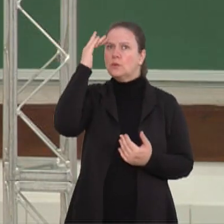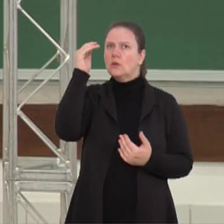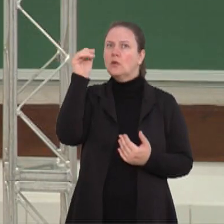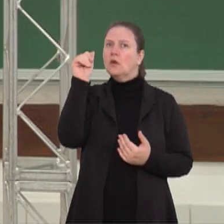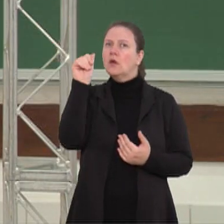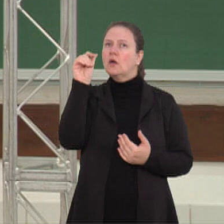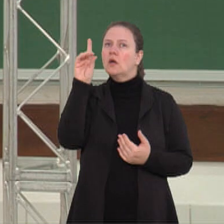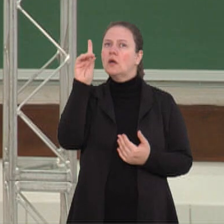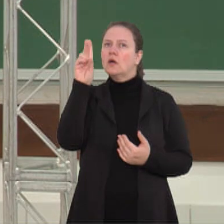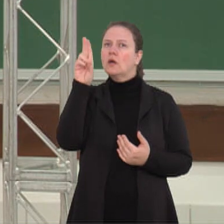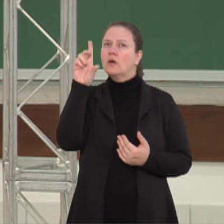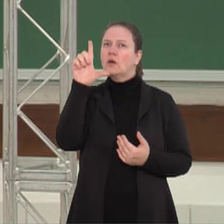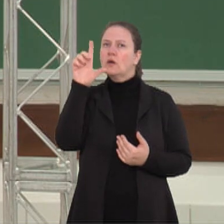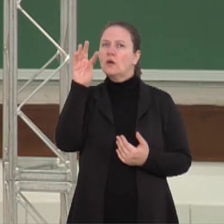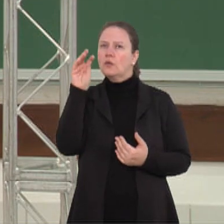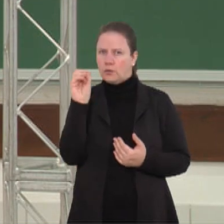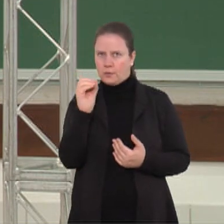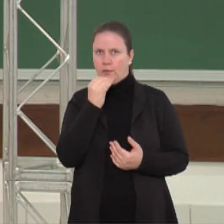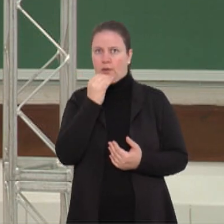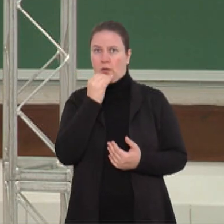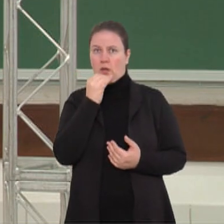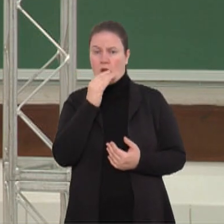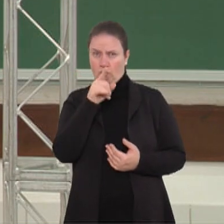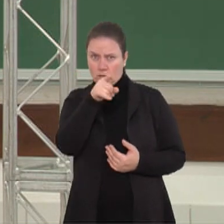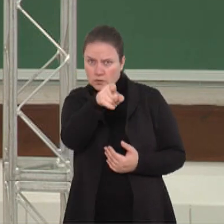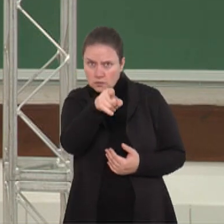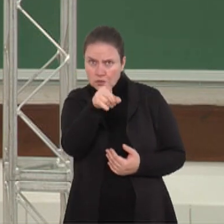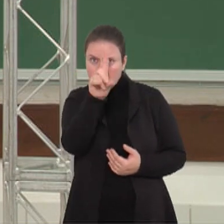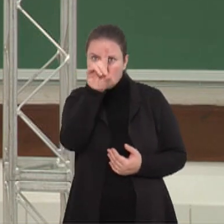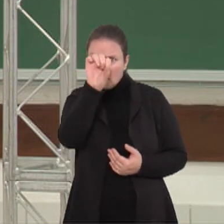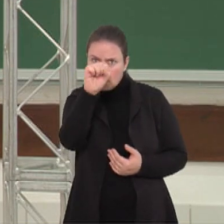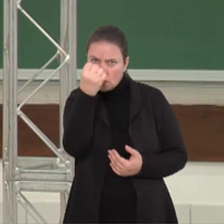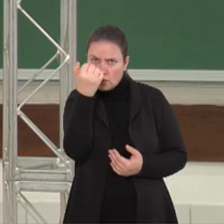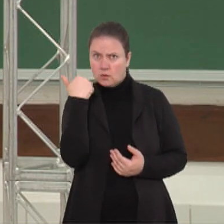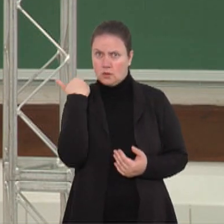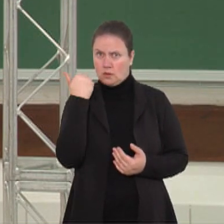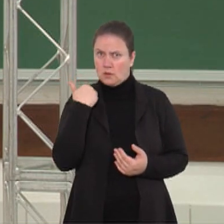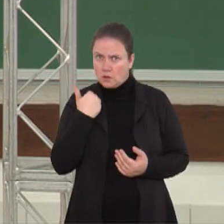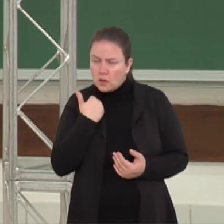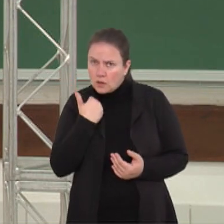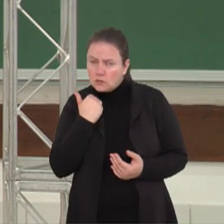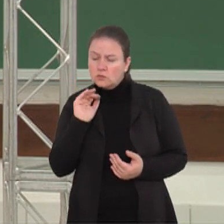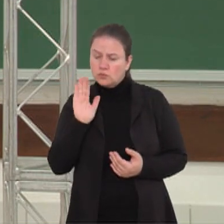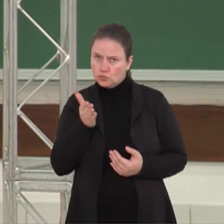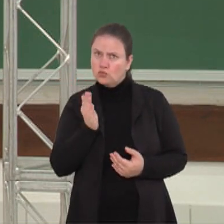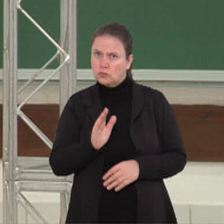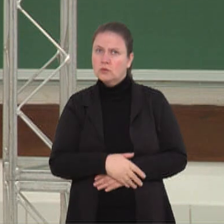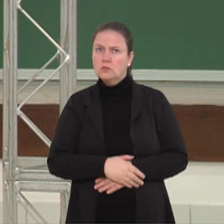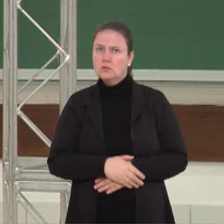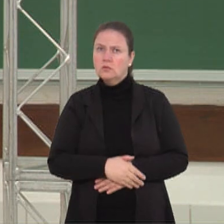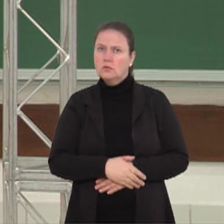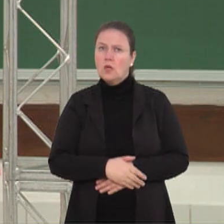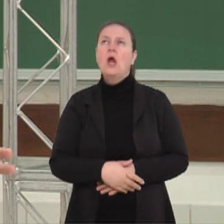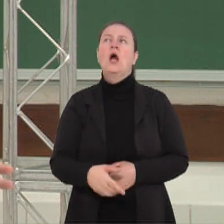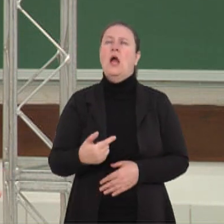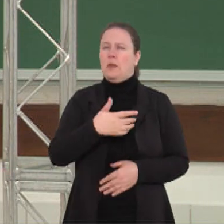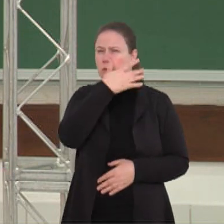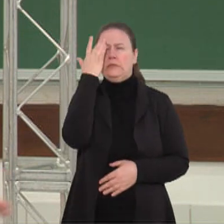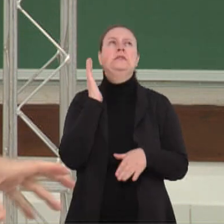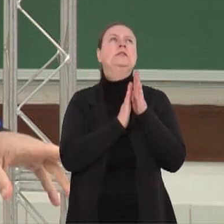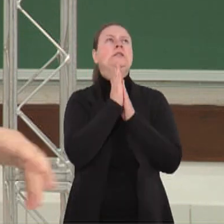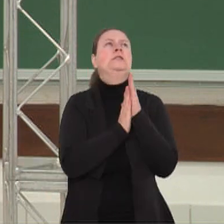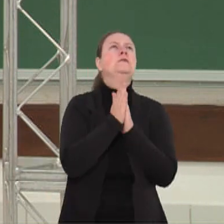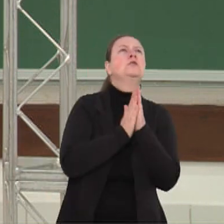gente coloca assim, completou 18 anos, né? Então a garotada aí que está no ensino médio, né, não vê a hora de completar